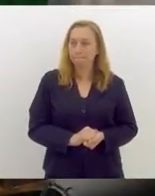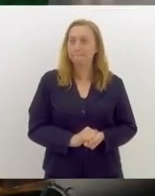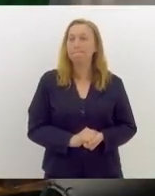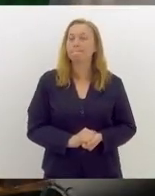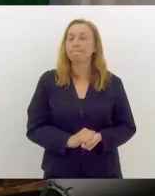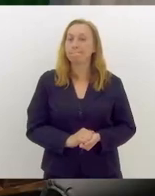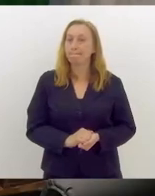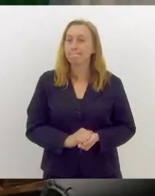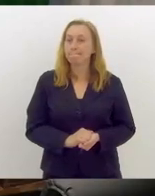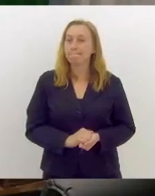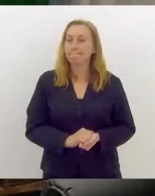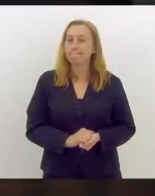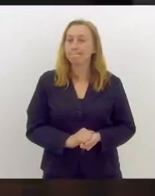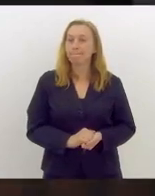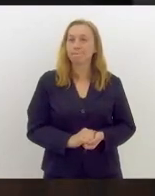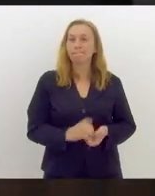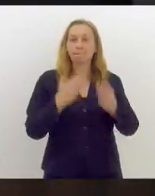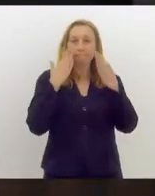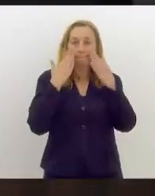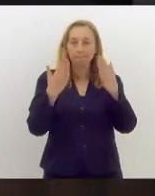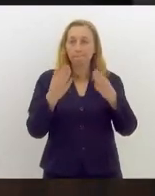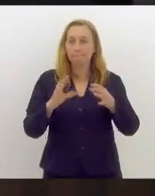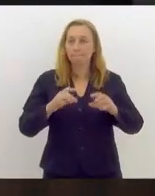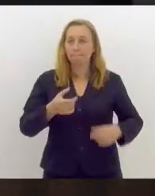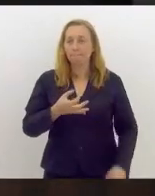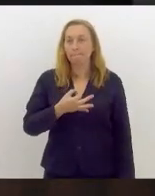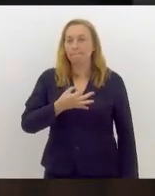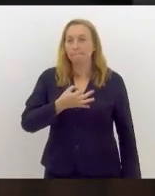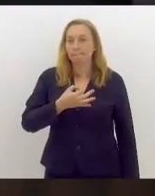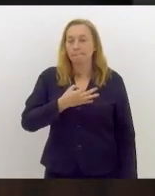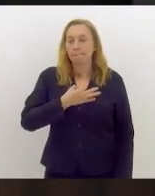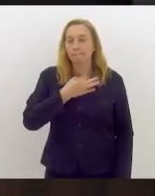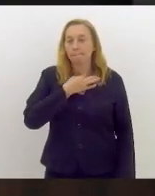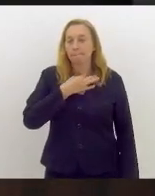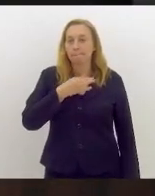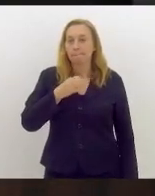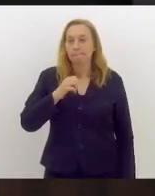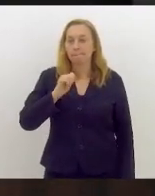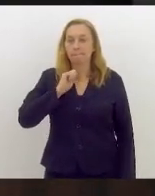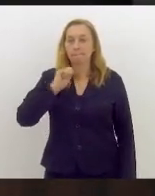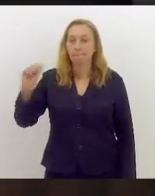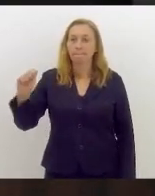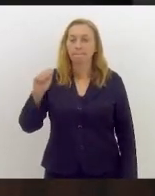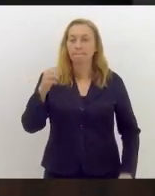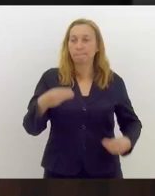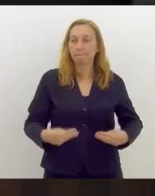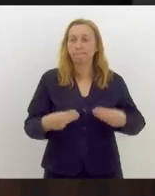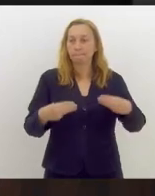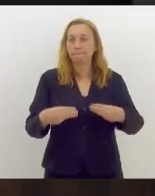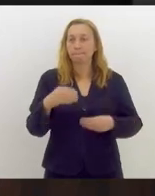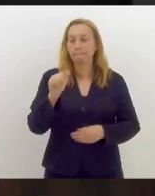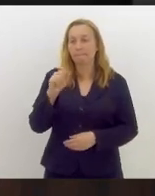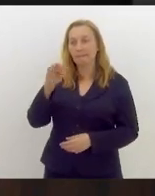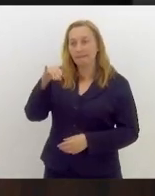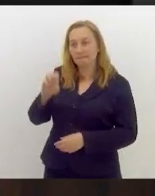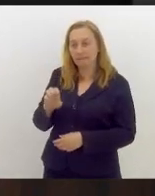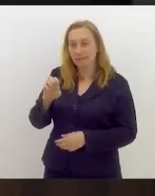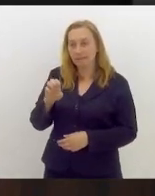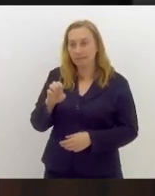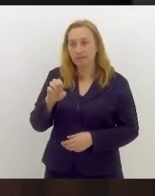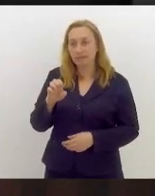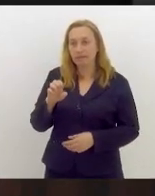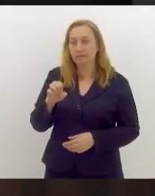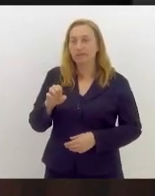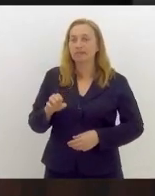eu tô apresentando uma medalha Tiradentes ao Ministro Alexandre de Moraes quem quiser assinar